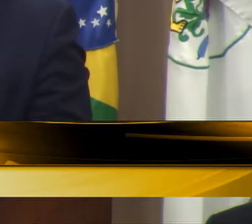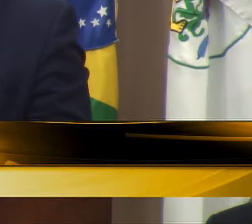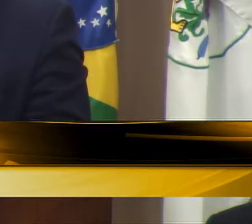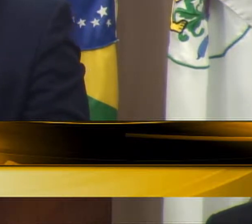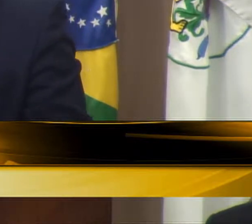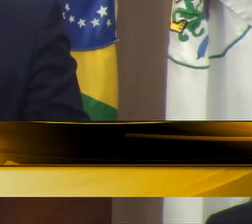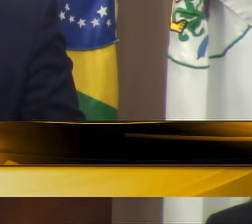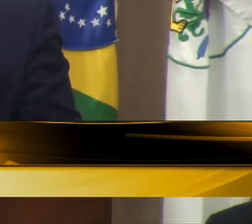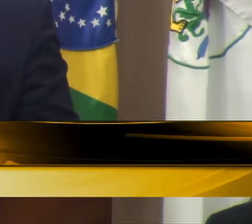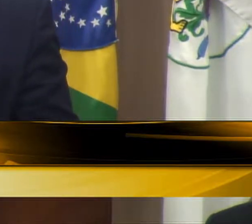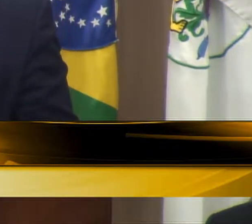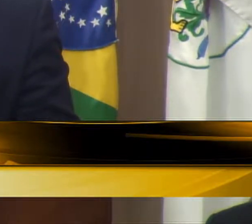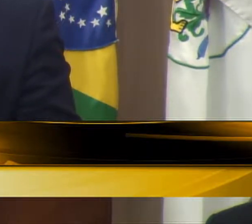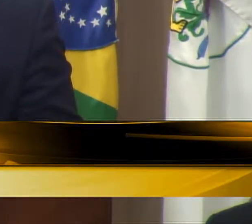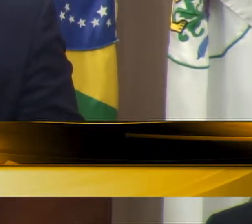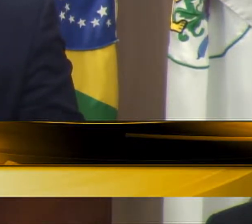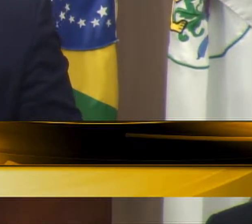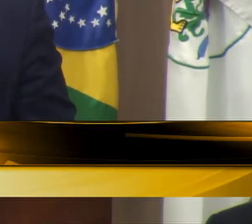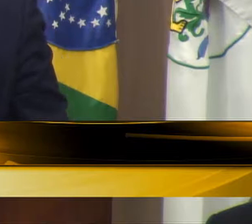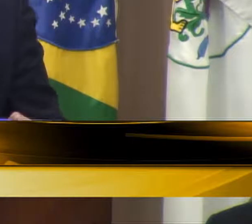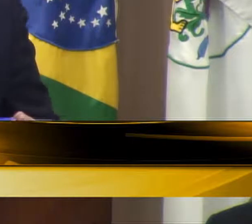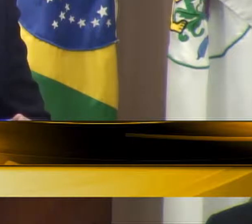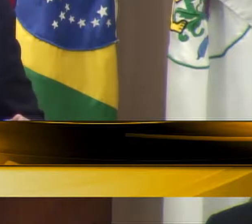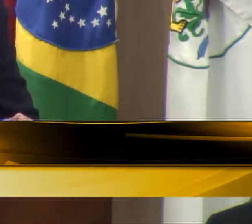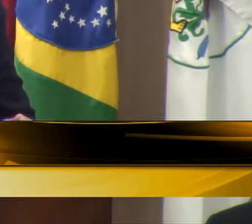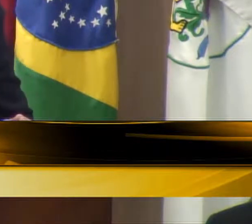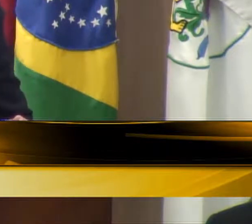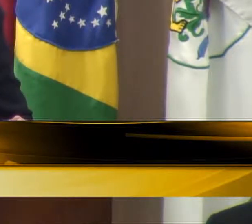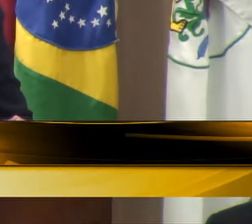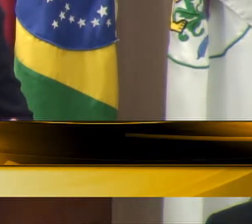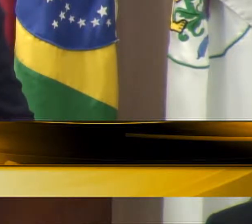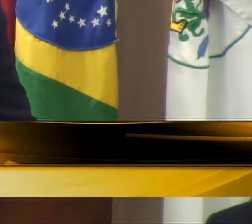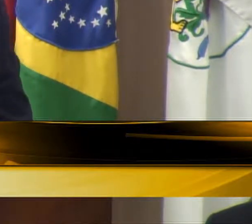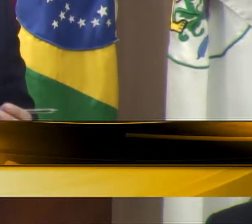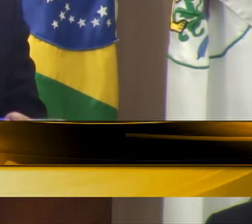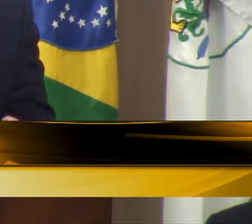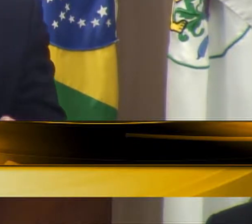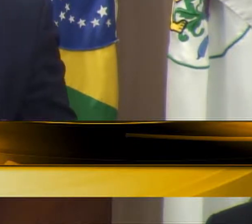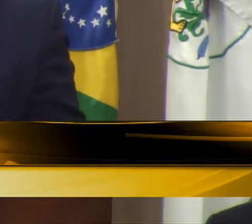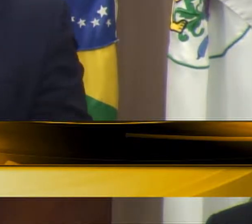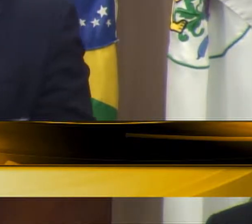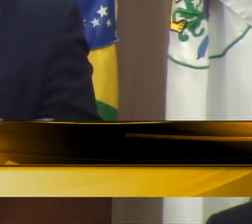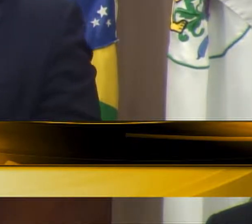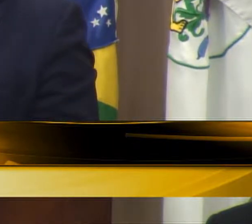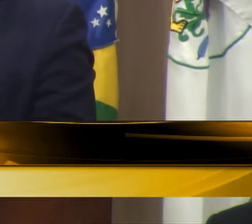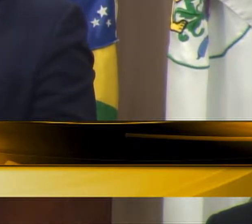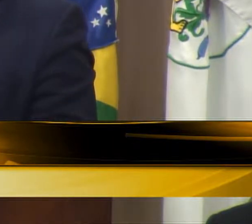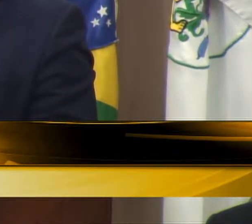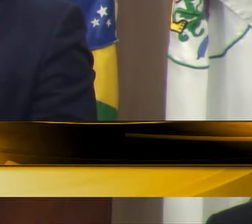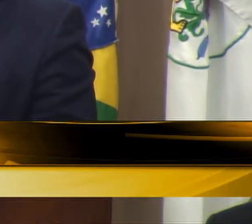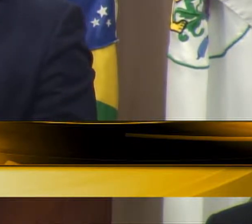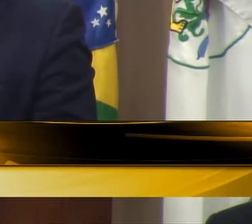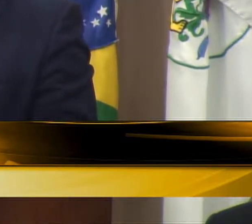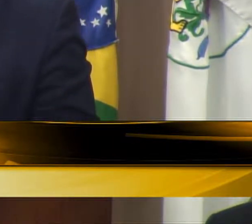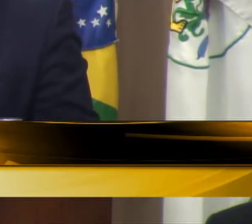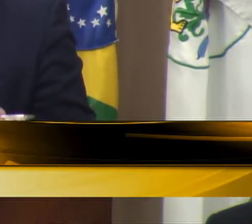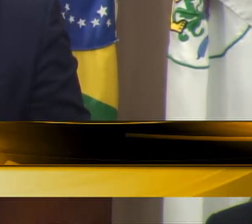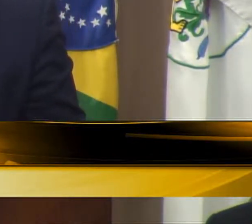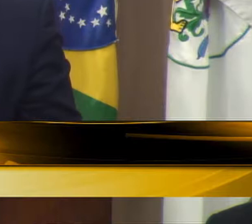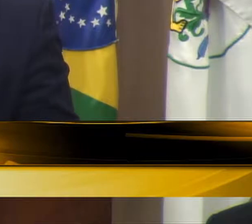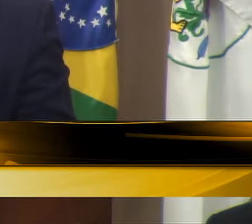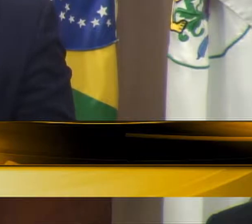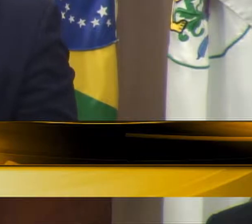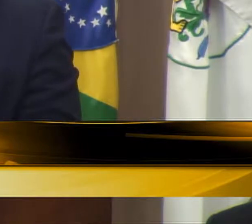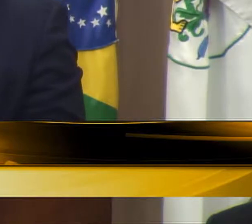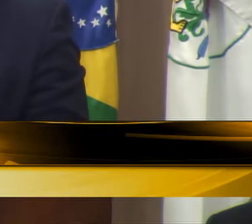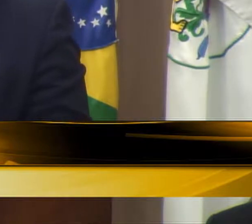ao longo de 19 anos como profissional médica? Eu disse, milhares. Milhares, não sei, milhares. A doutora